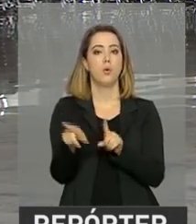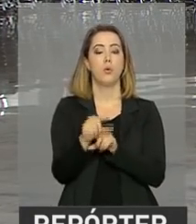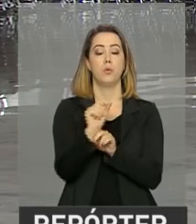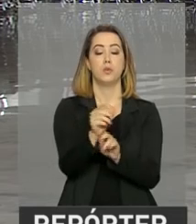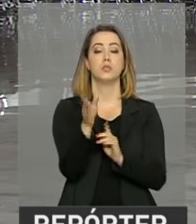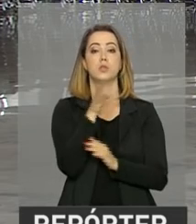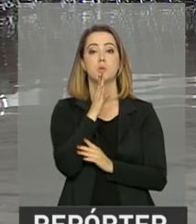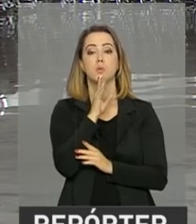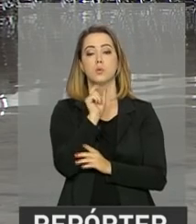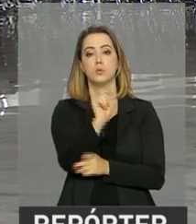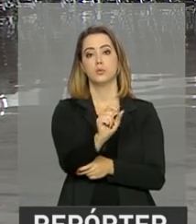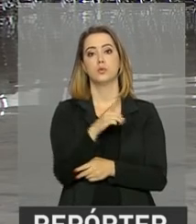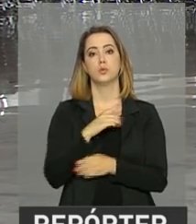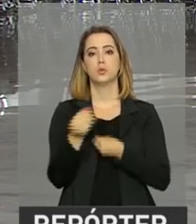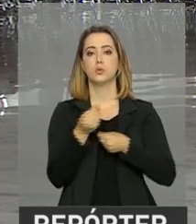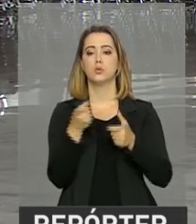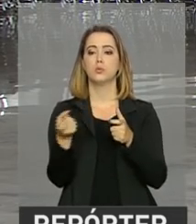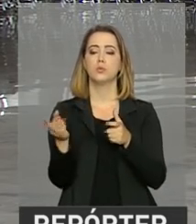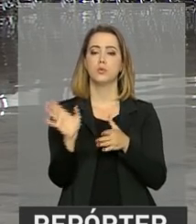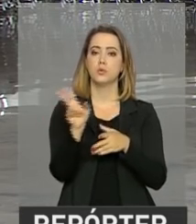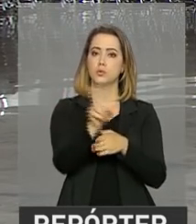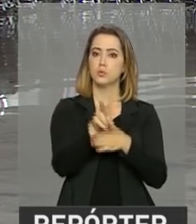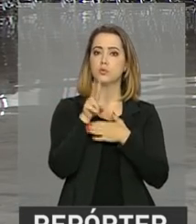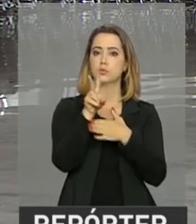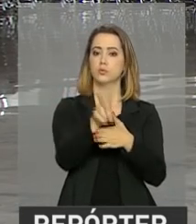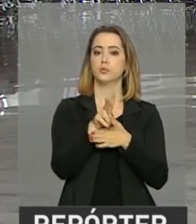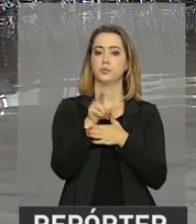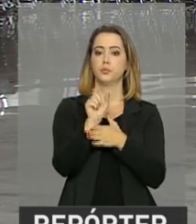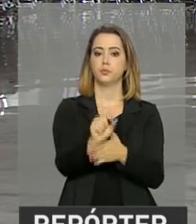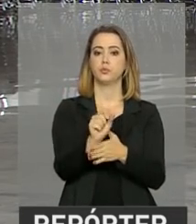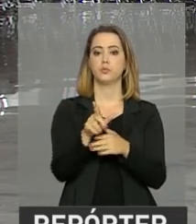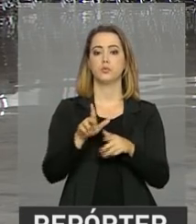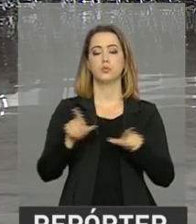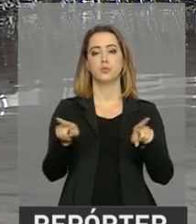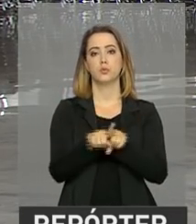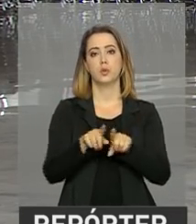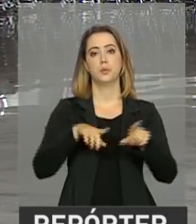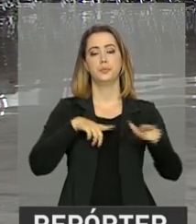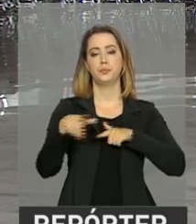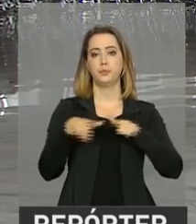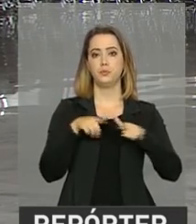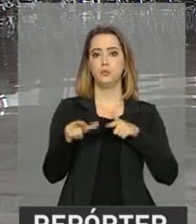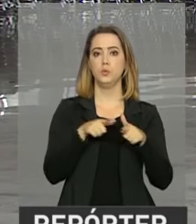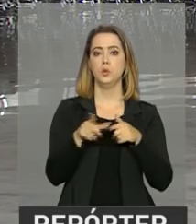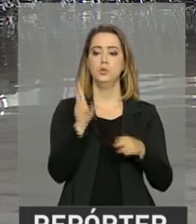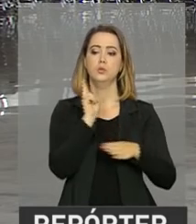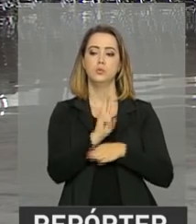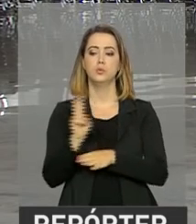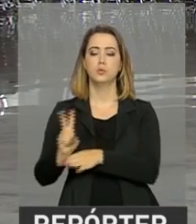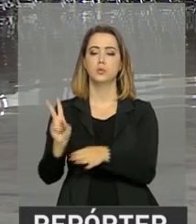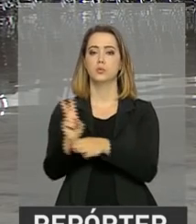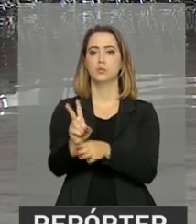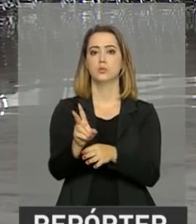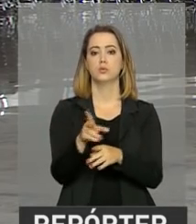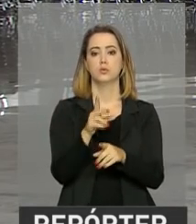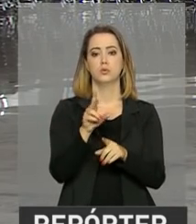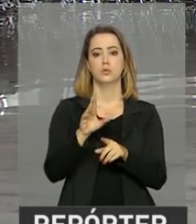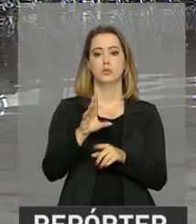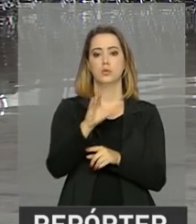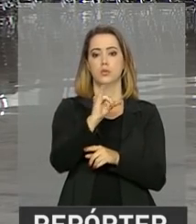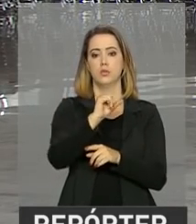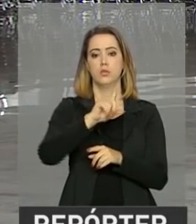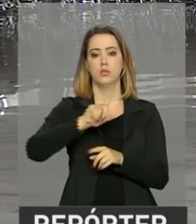de crédito e financiamento do heda e as ações da secretaria nacional de proteção e defesa civil